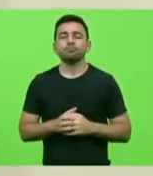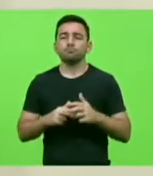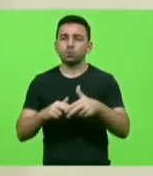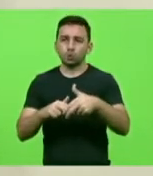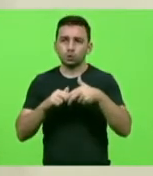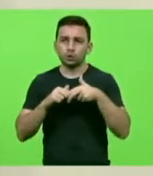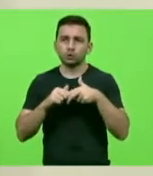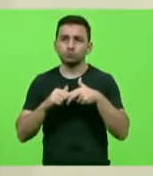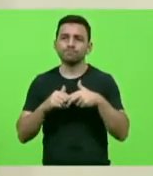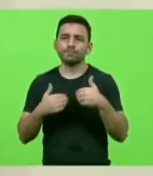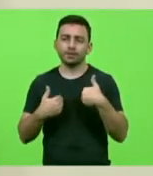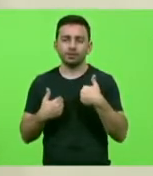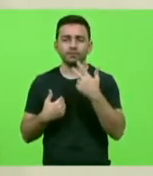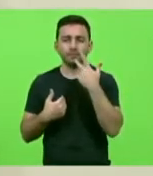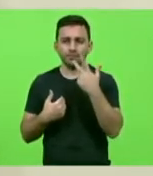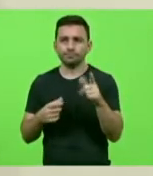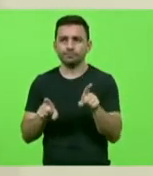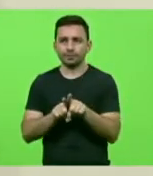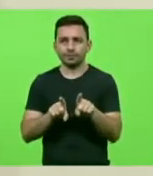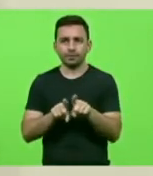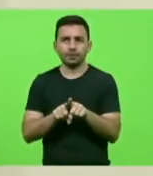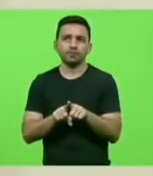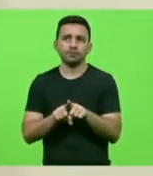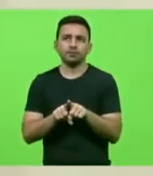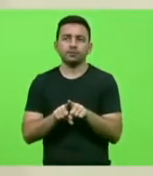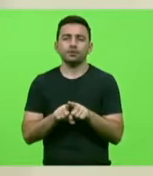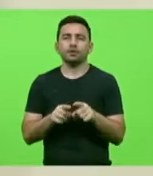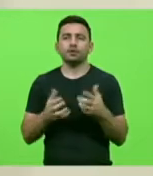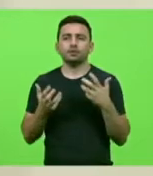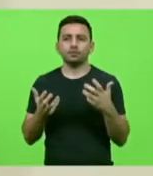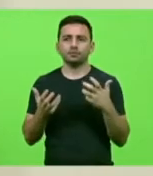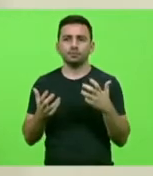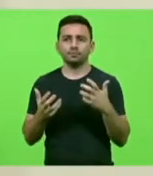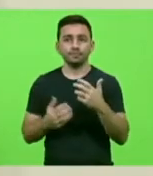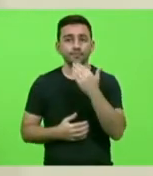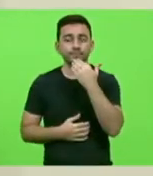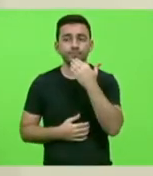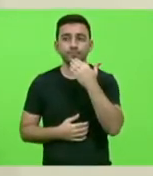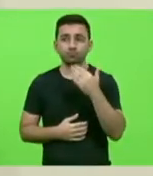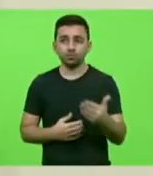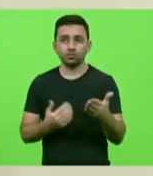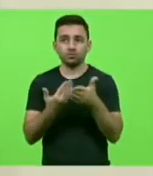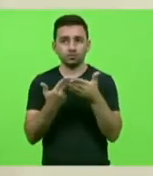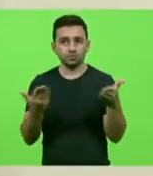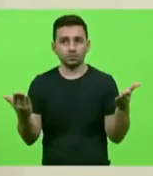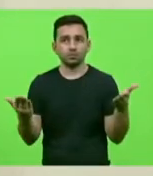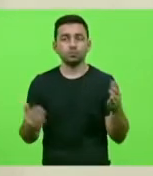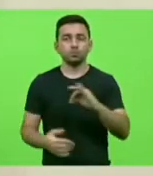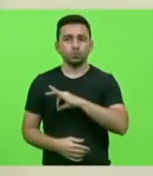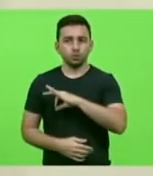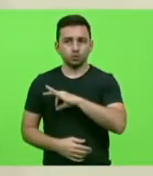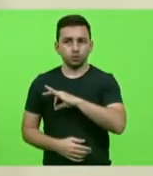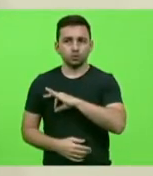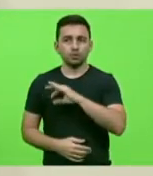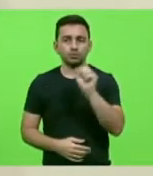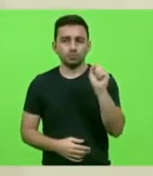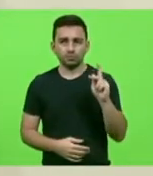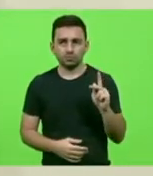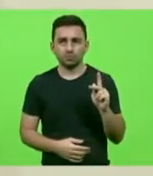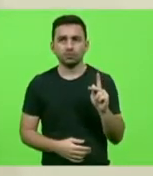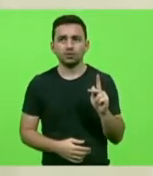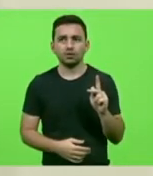essa razão, eu também queria pedir que os policiais aposentados